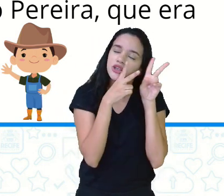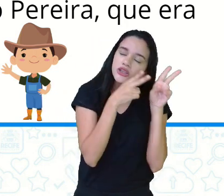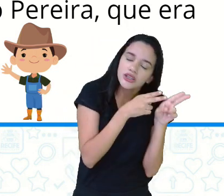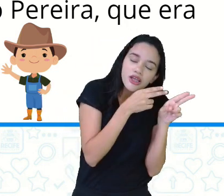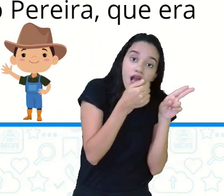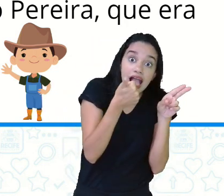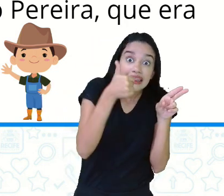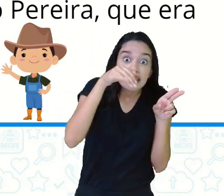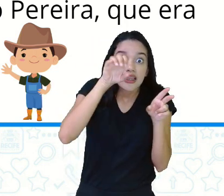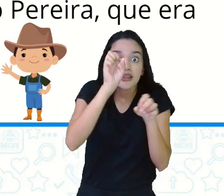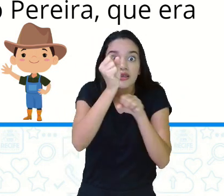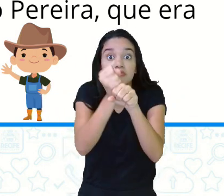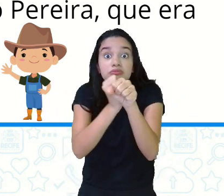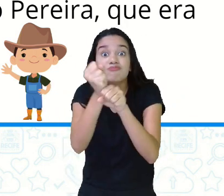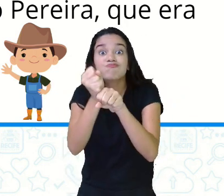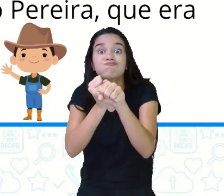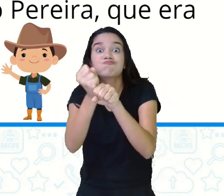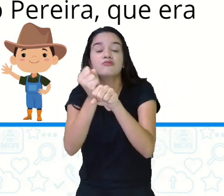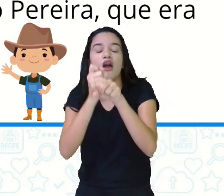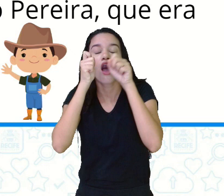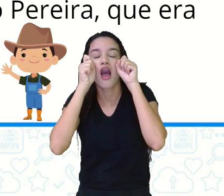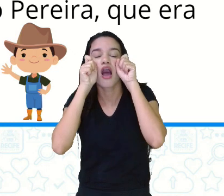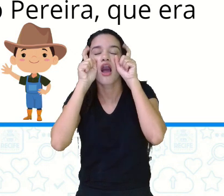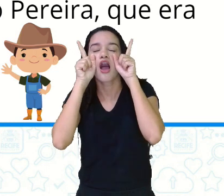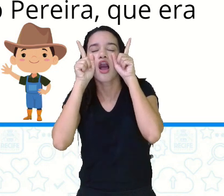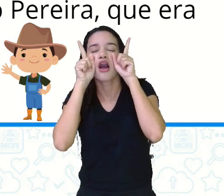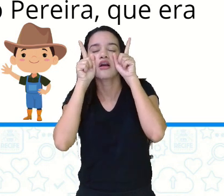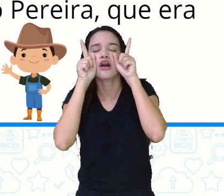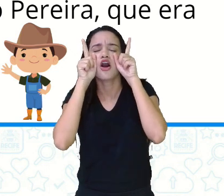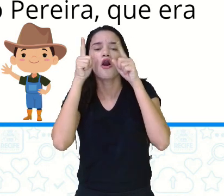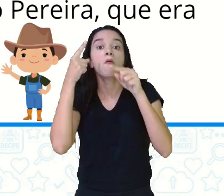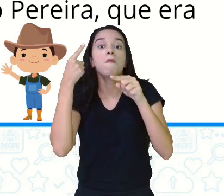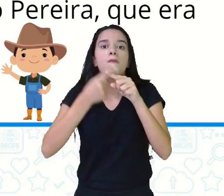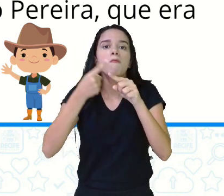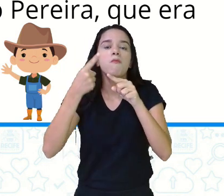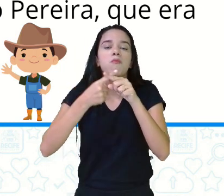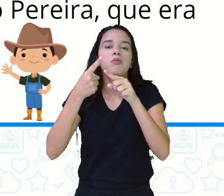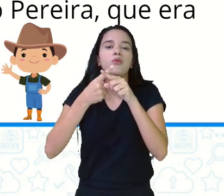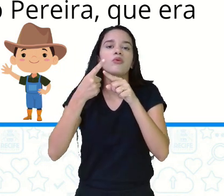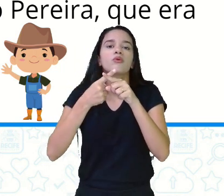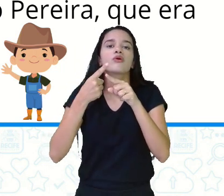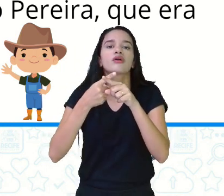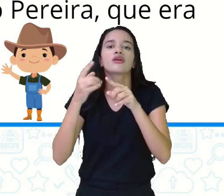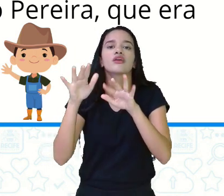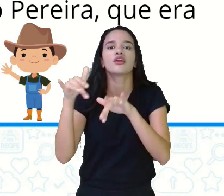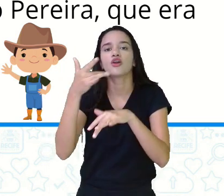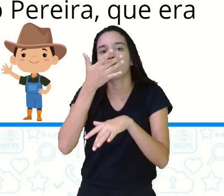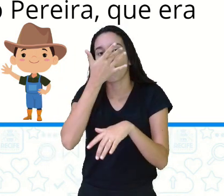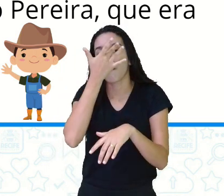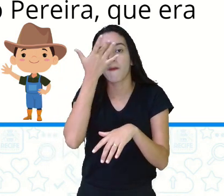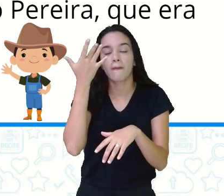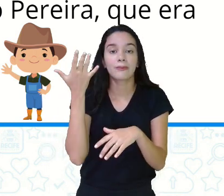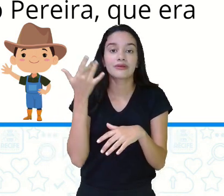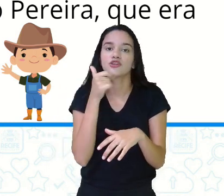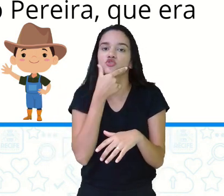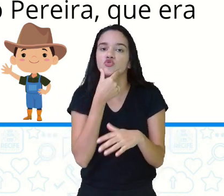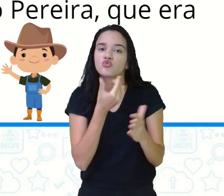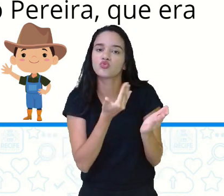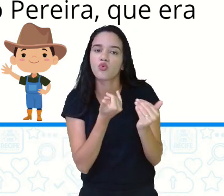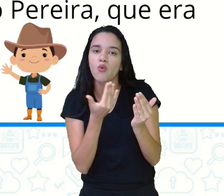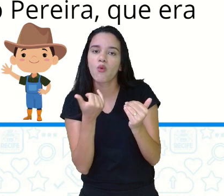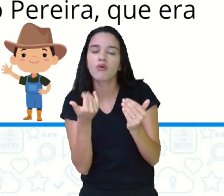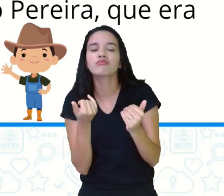durou 10 anos e ela só acordou porque foi despertada por um jovem e rico